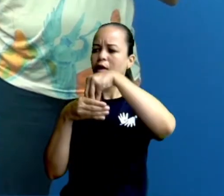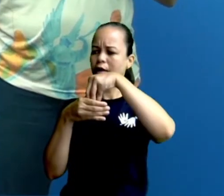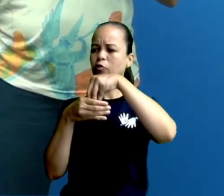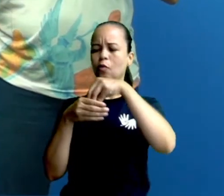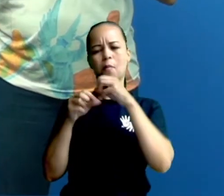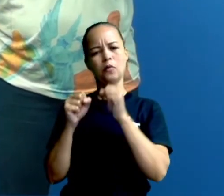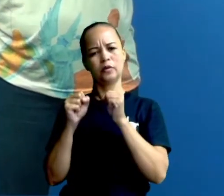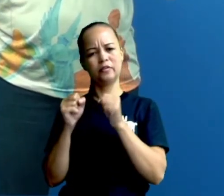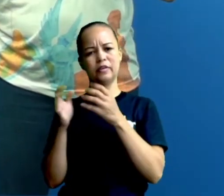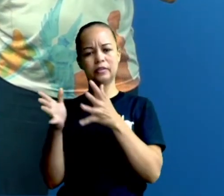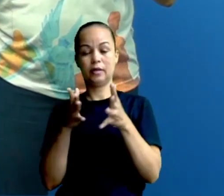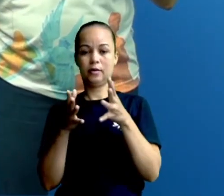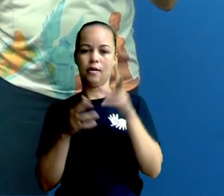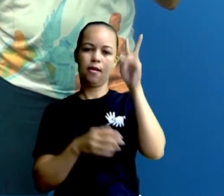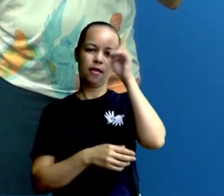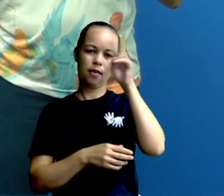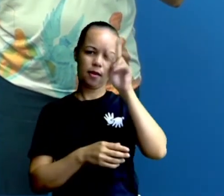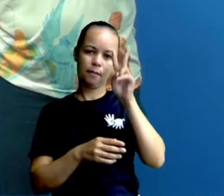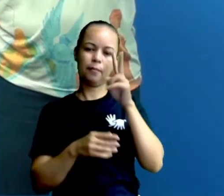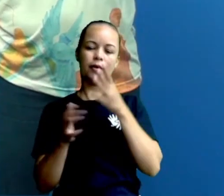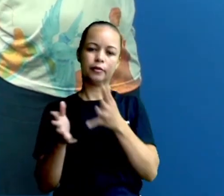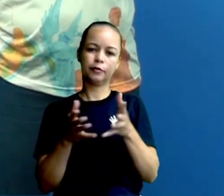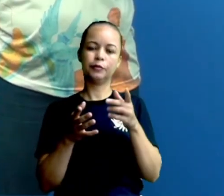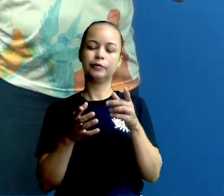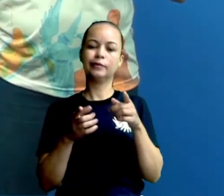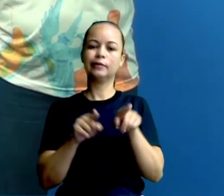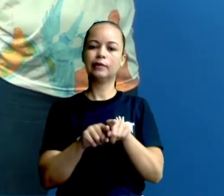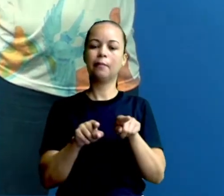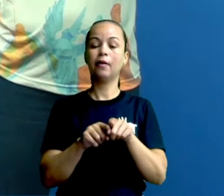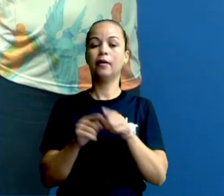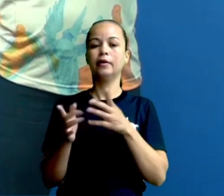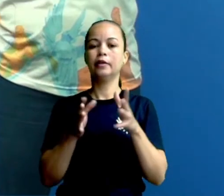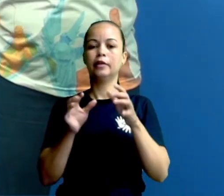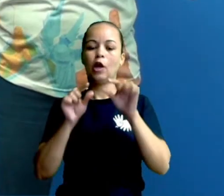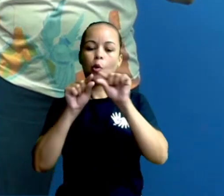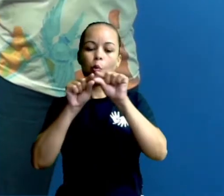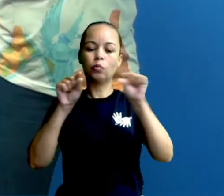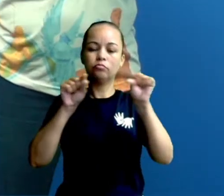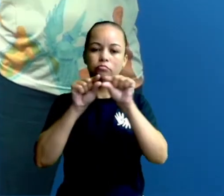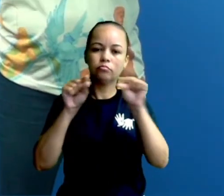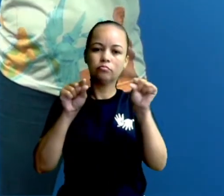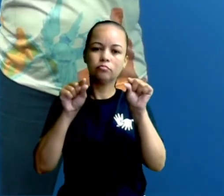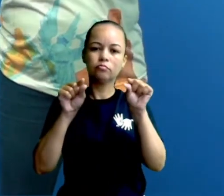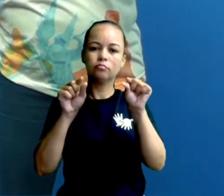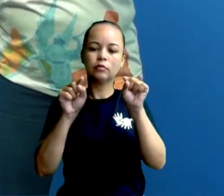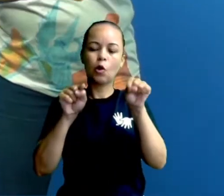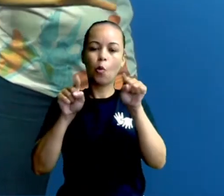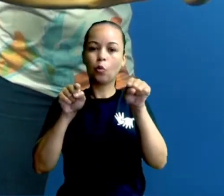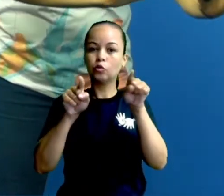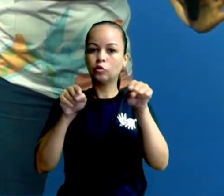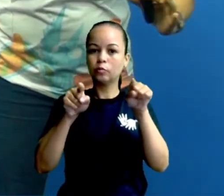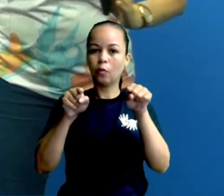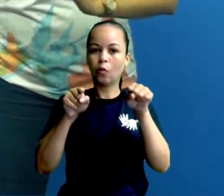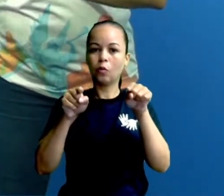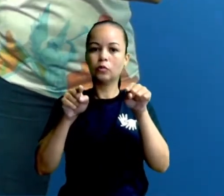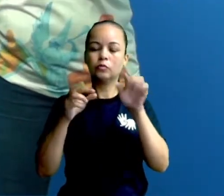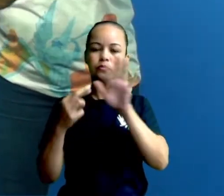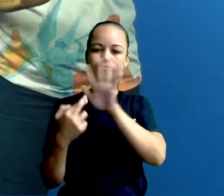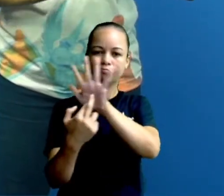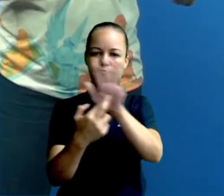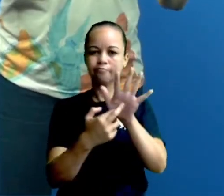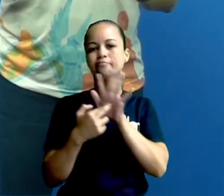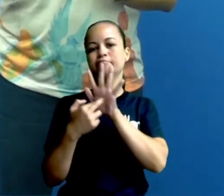polígono. Mas, lembrando, né, que os pontos estão em toda a